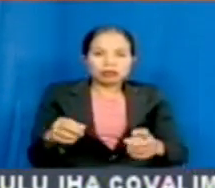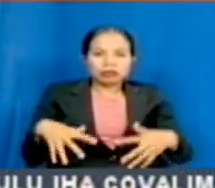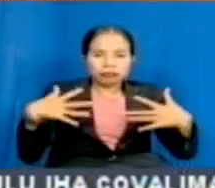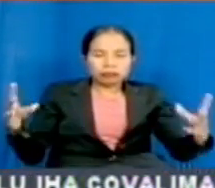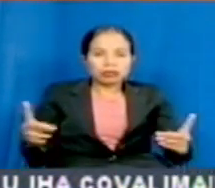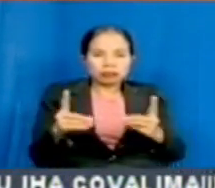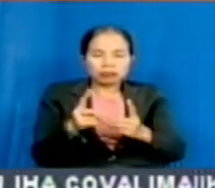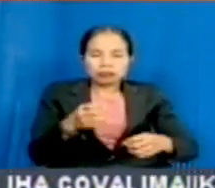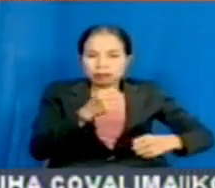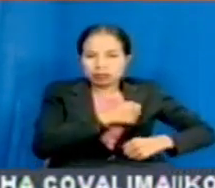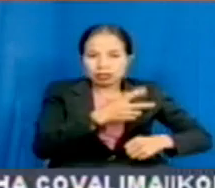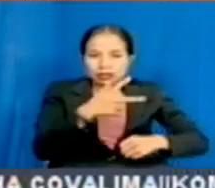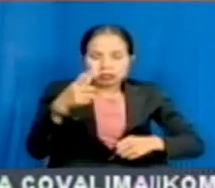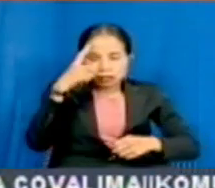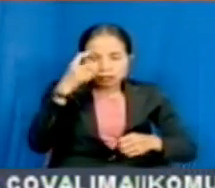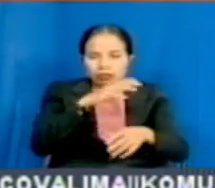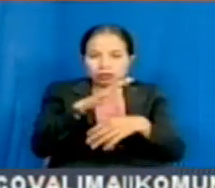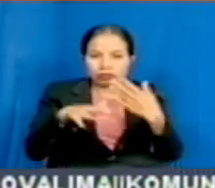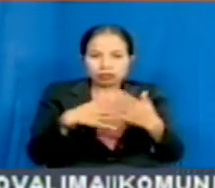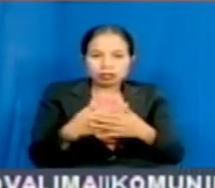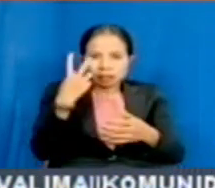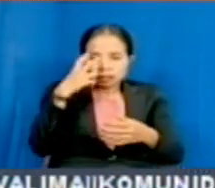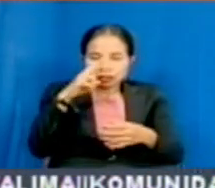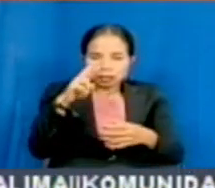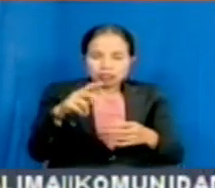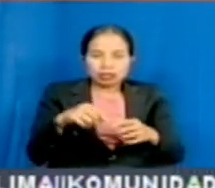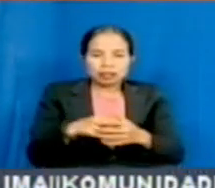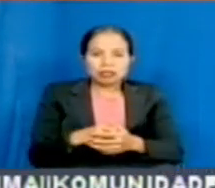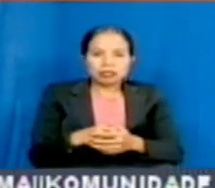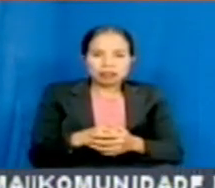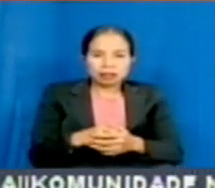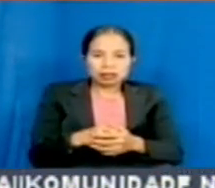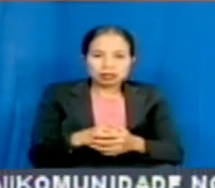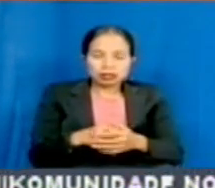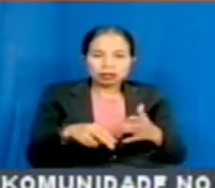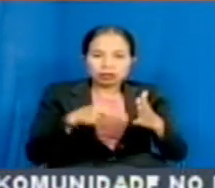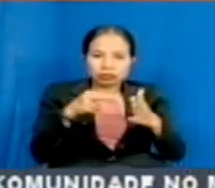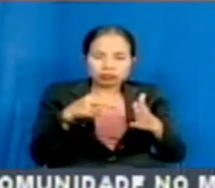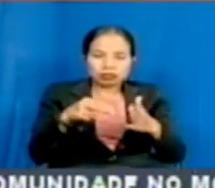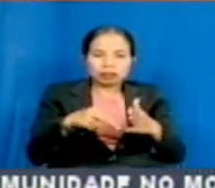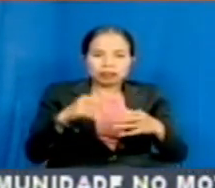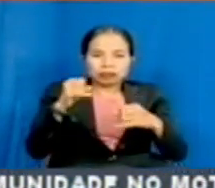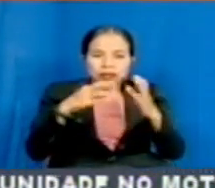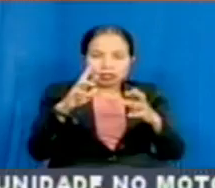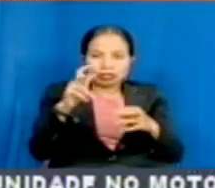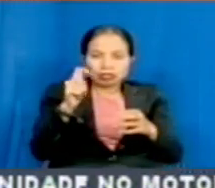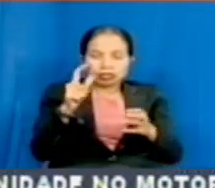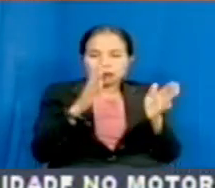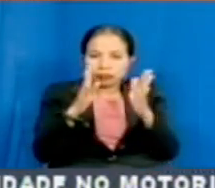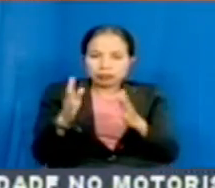invasora Indonésia. Tamané, telespectador Sira, e te acompanha para cote reportagem na jornalista da tele prepara, Bahia de São